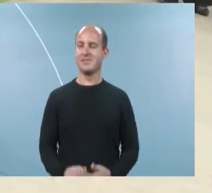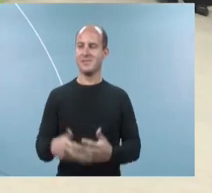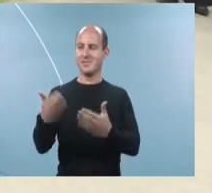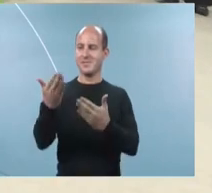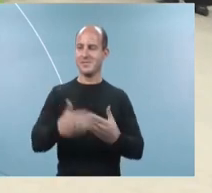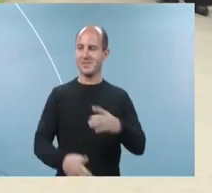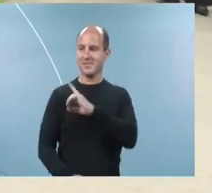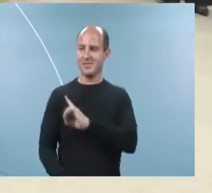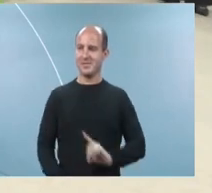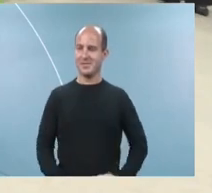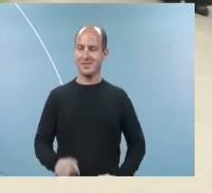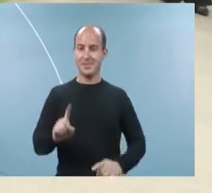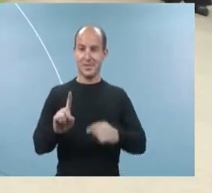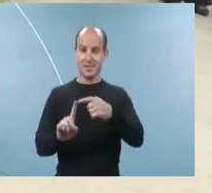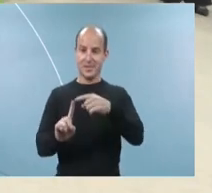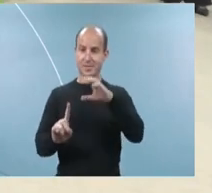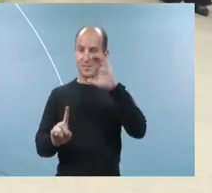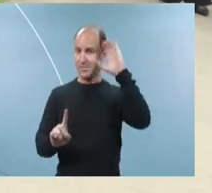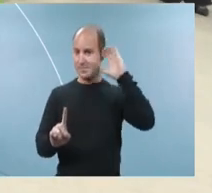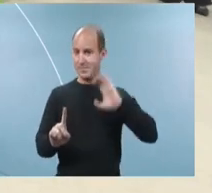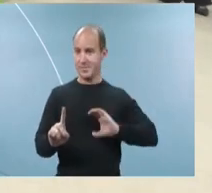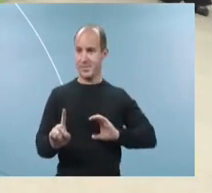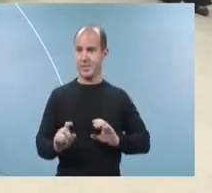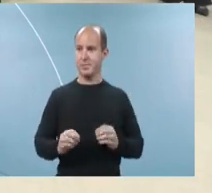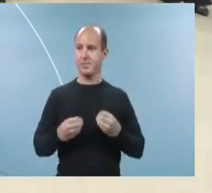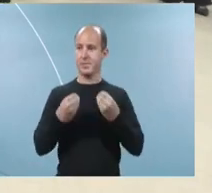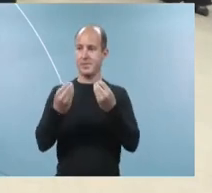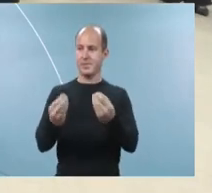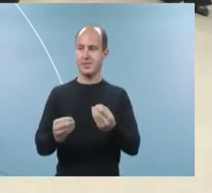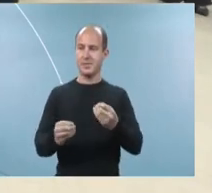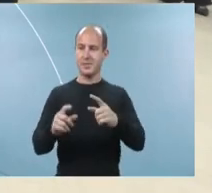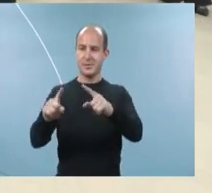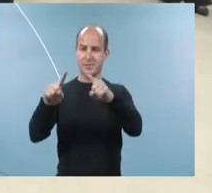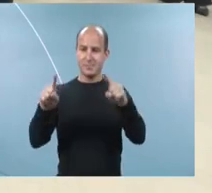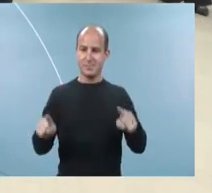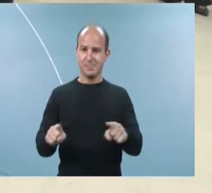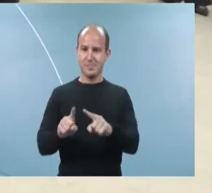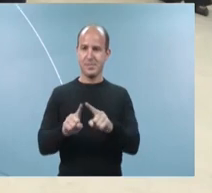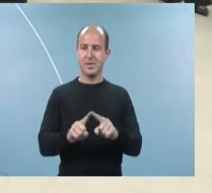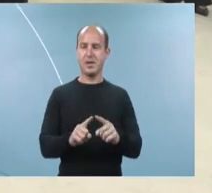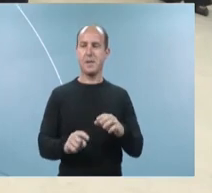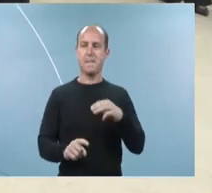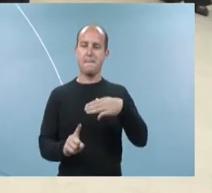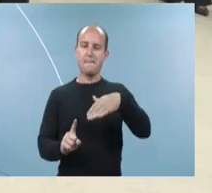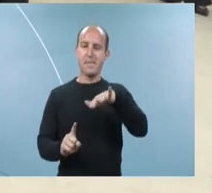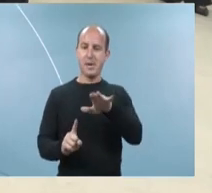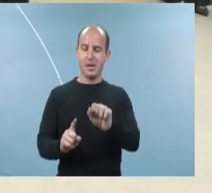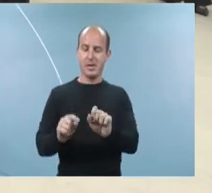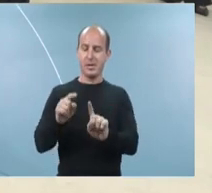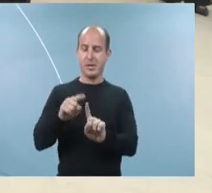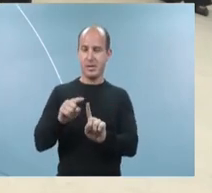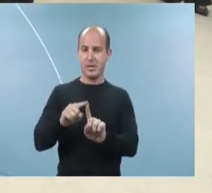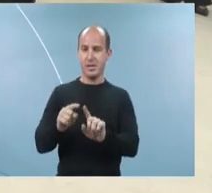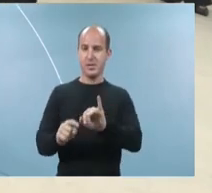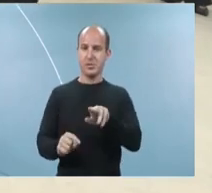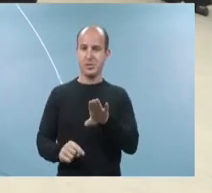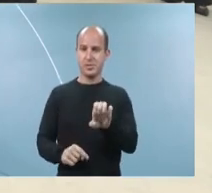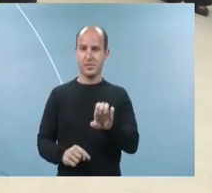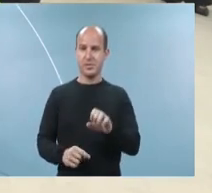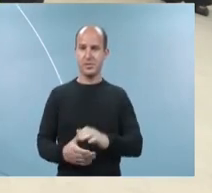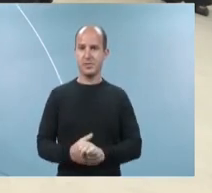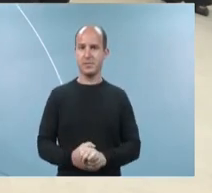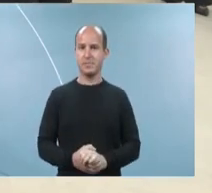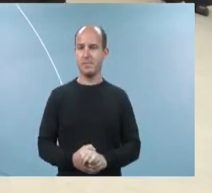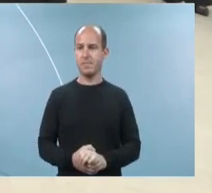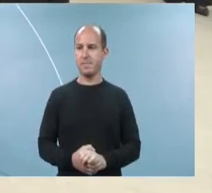Convido a deputada Cristiane Dantas para proceder à entrega da placa à senhora Maria José Araújo de Oliveira.